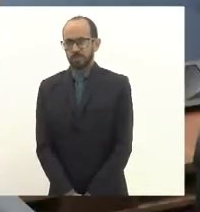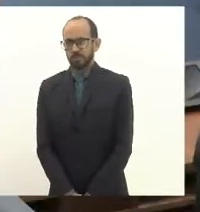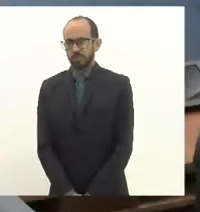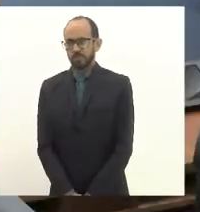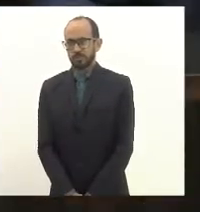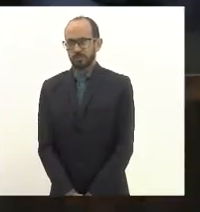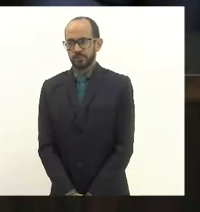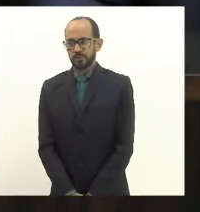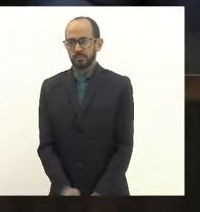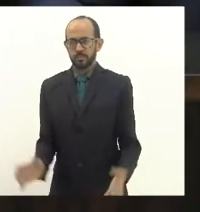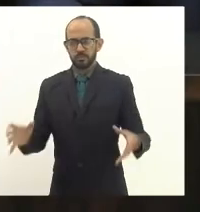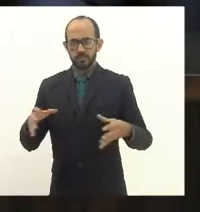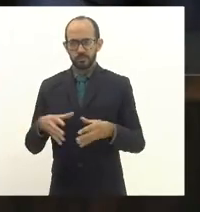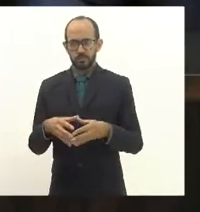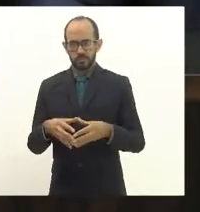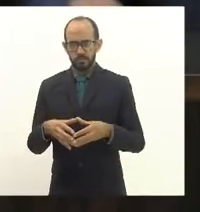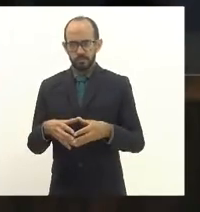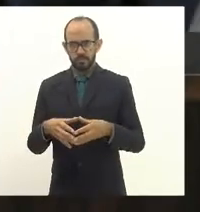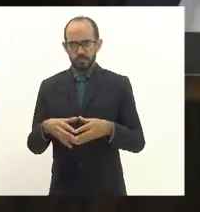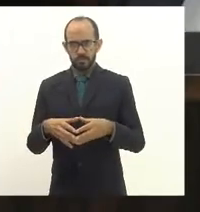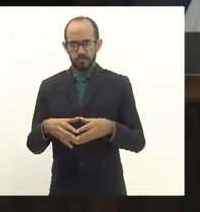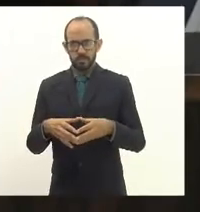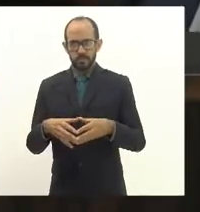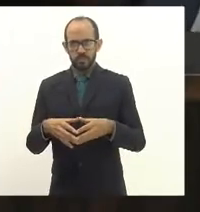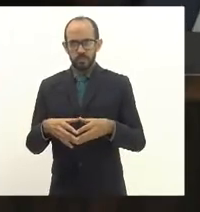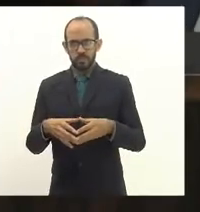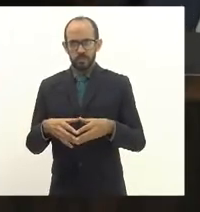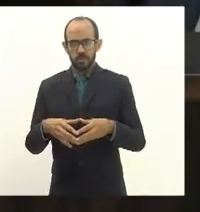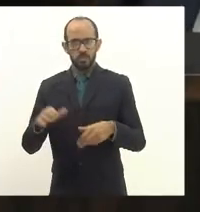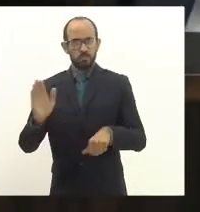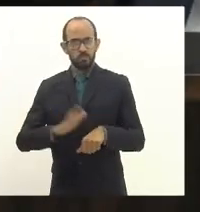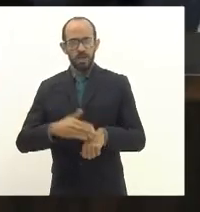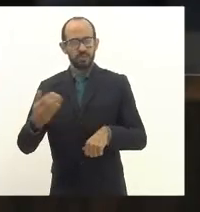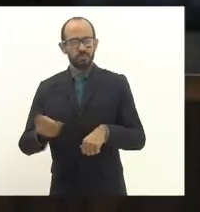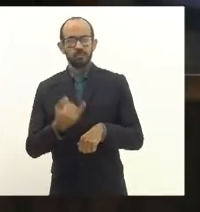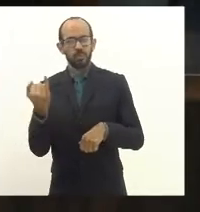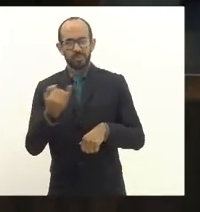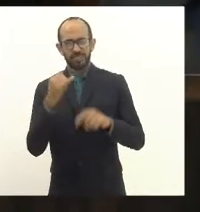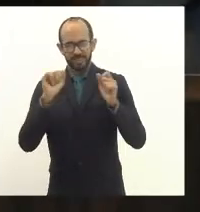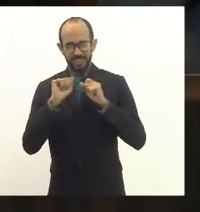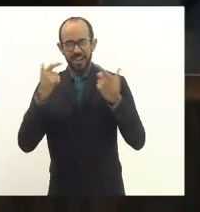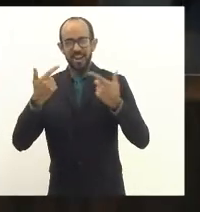Pela comissão, a comissão mais importante da casa.